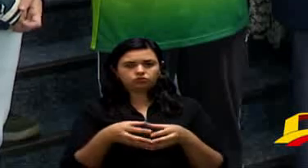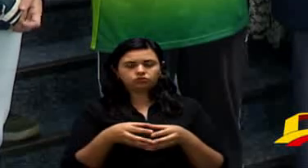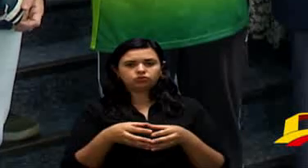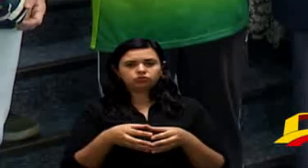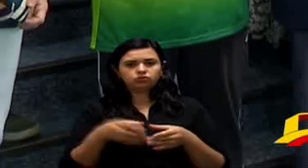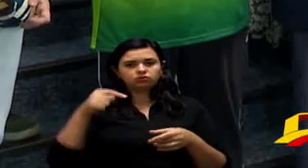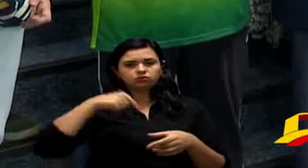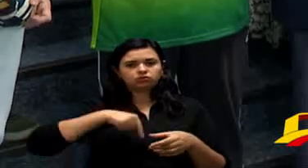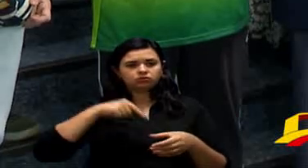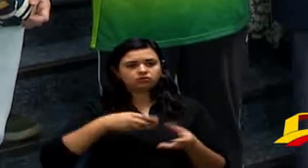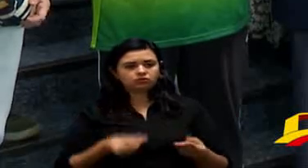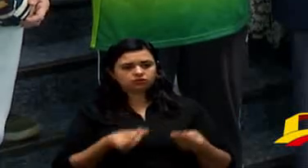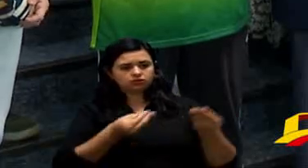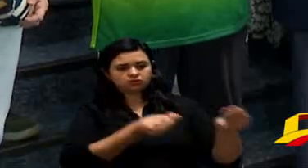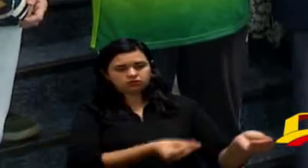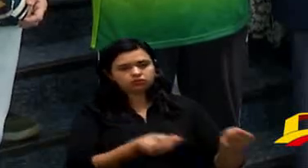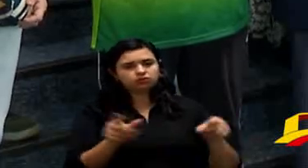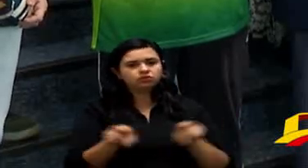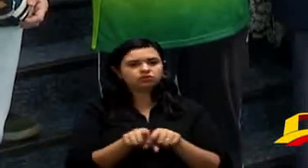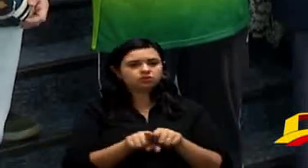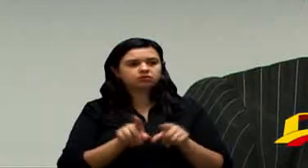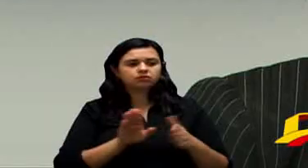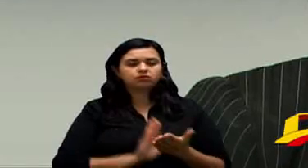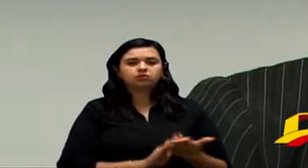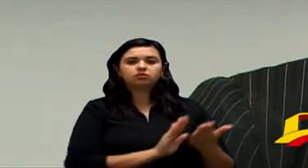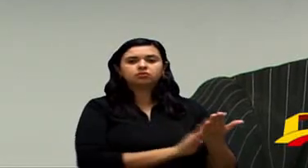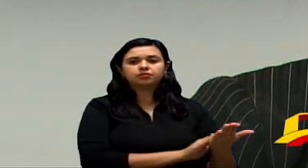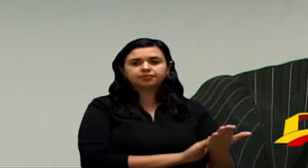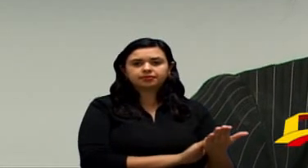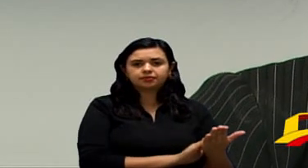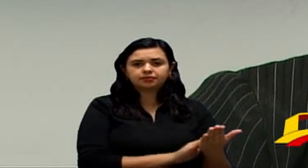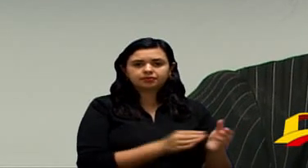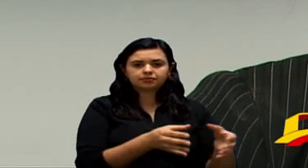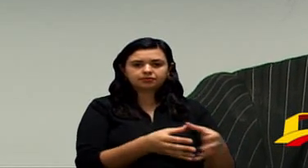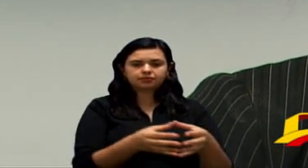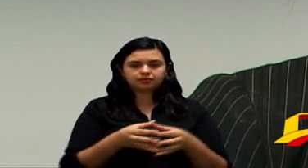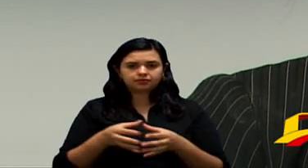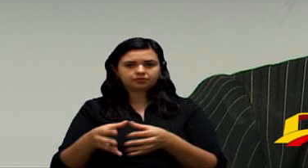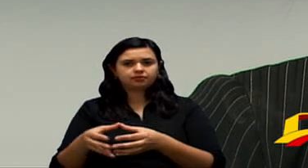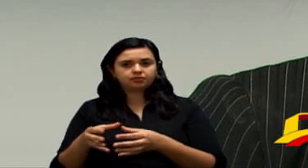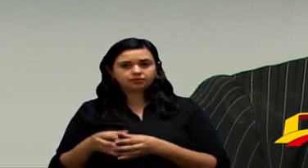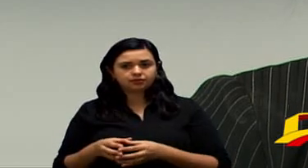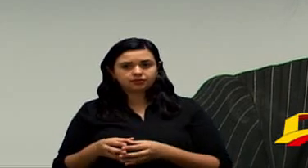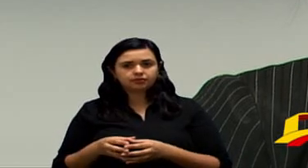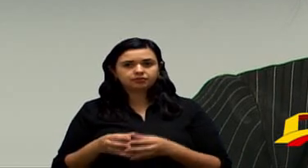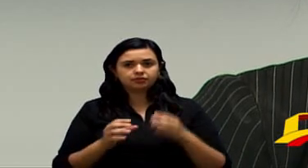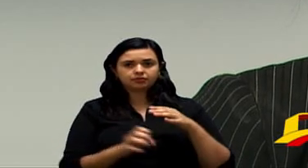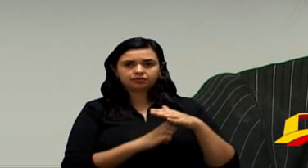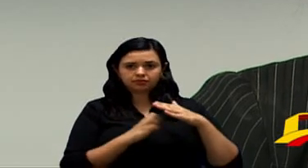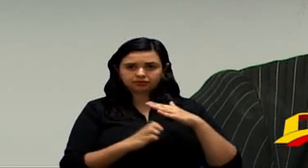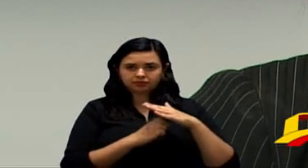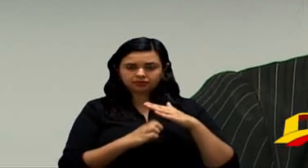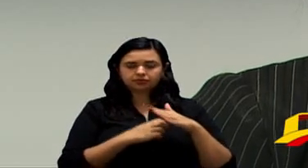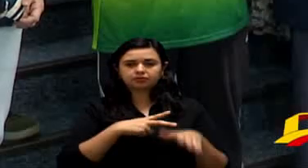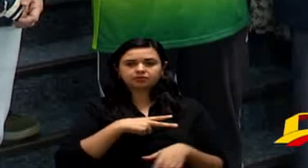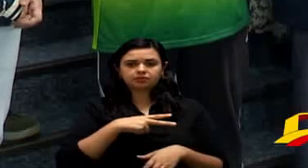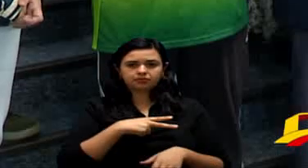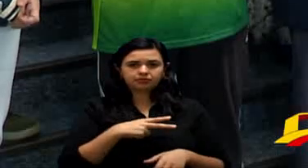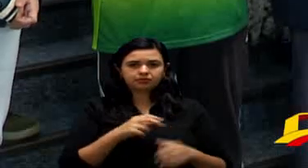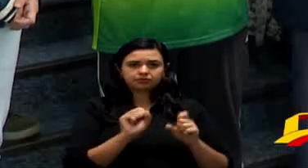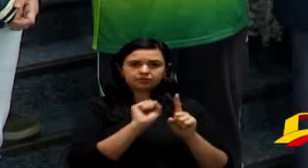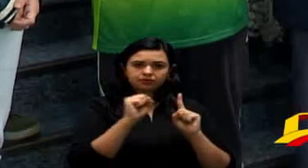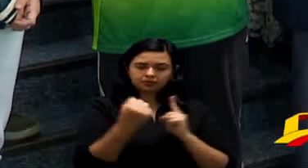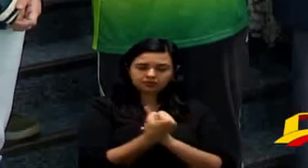da entrega aí da homenagem a essas instituições da iniciativa privada das organizações sociais